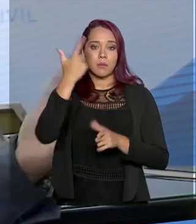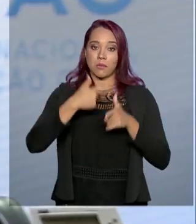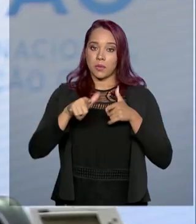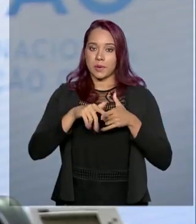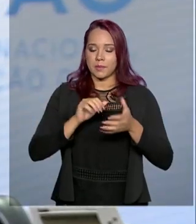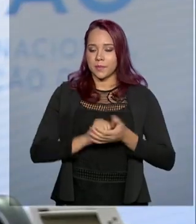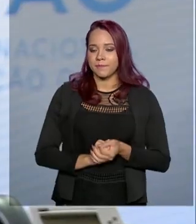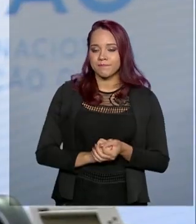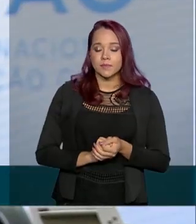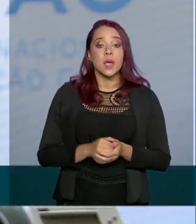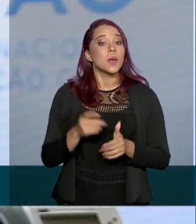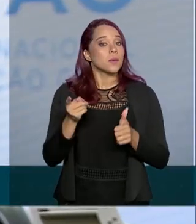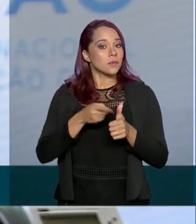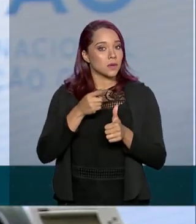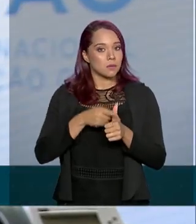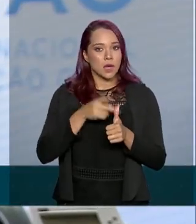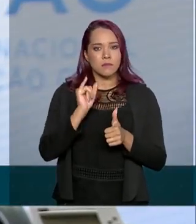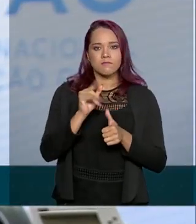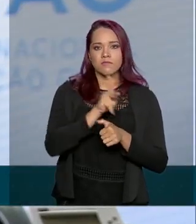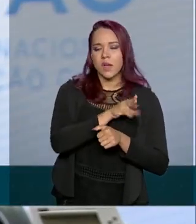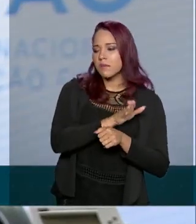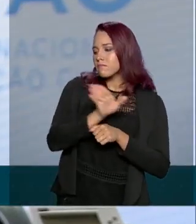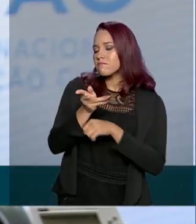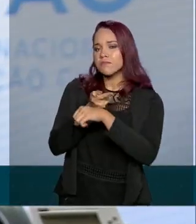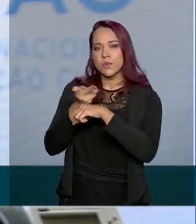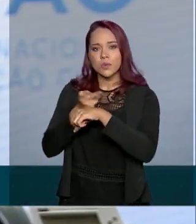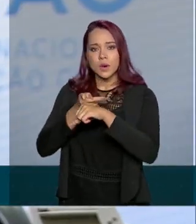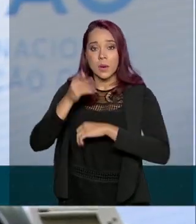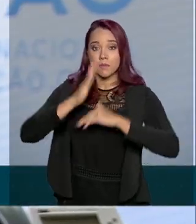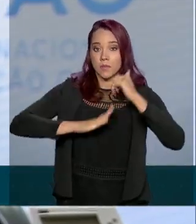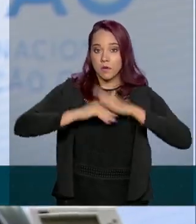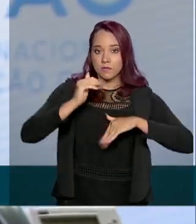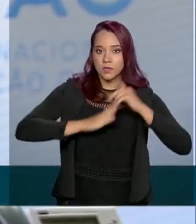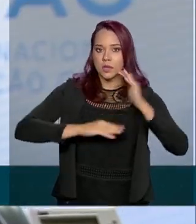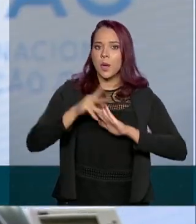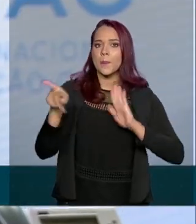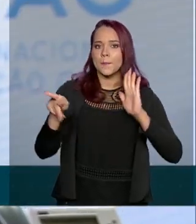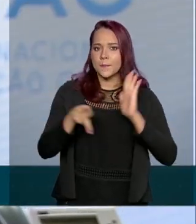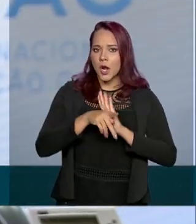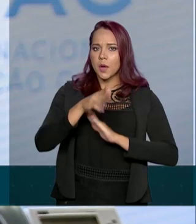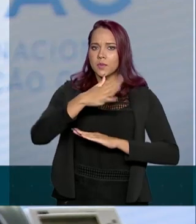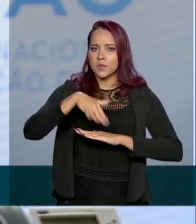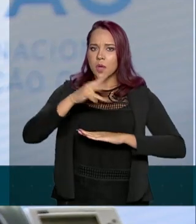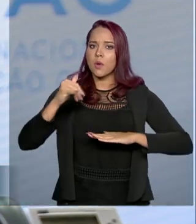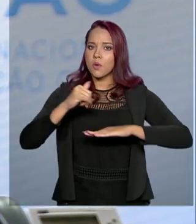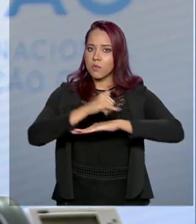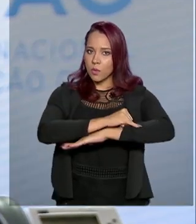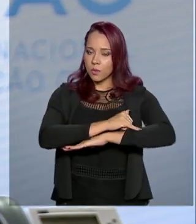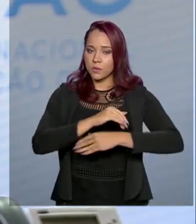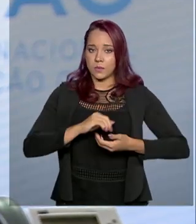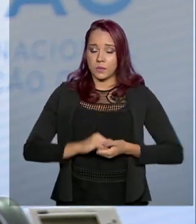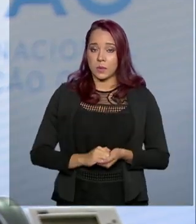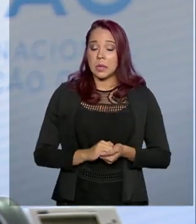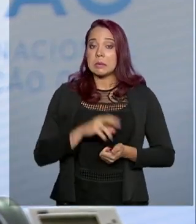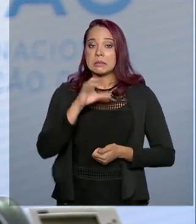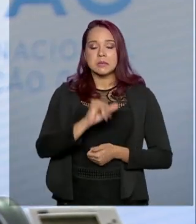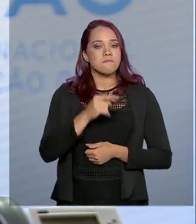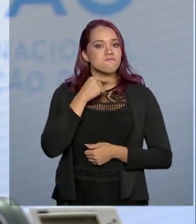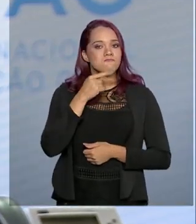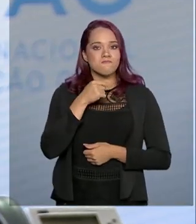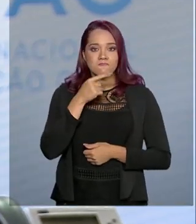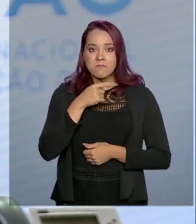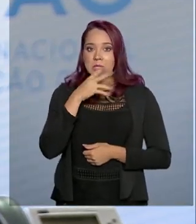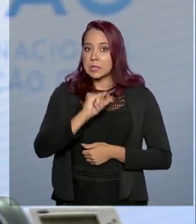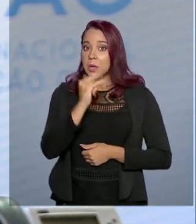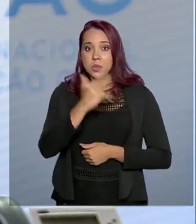problema. Primeiramente, procurar um profissional da companhia aérea no próprio aeroporto. Se isso não for possível,